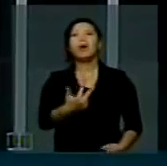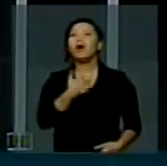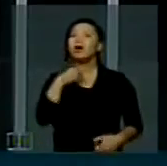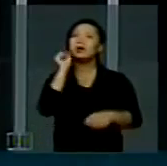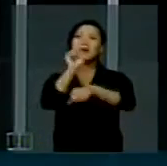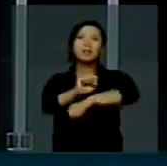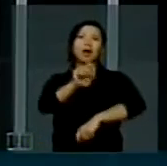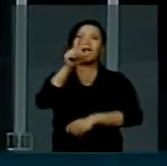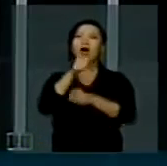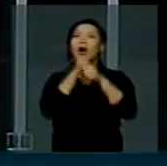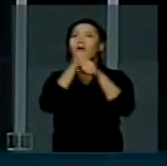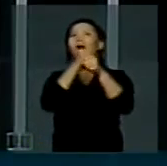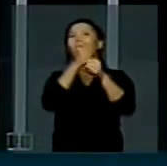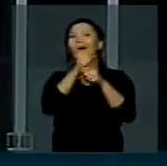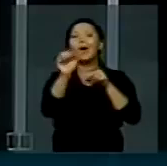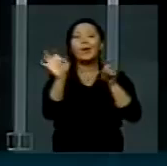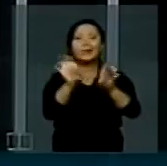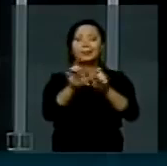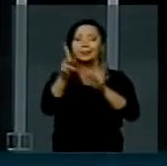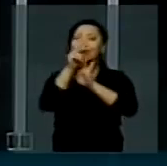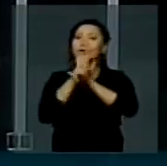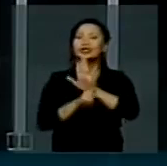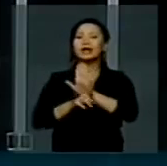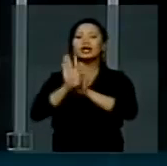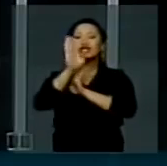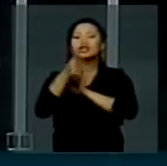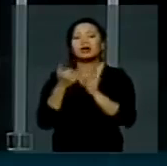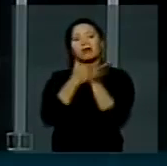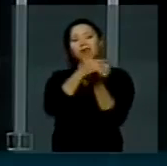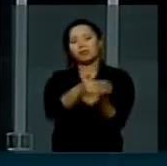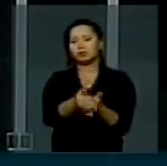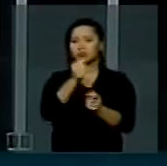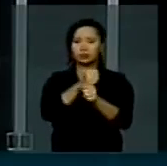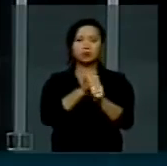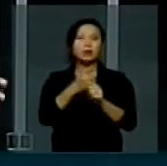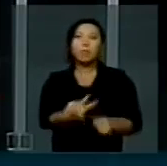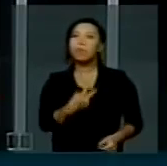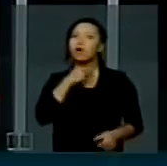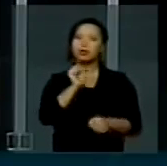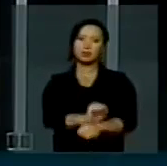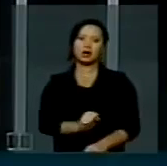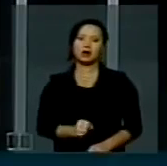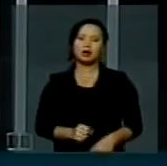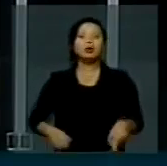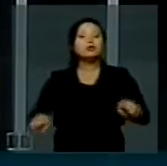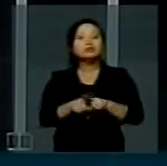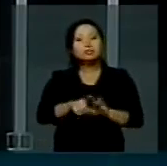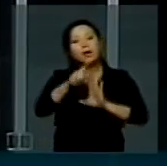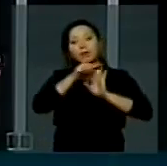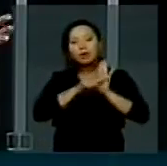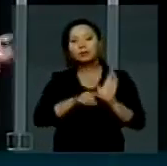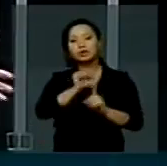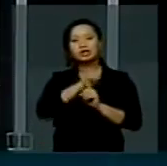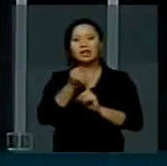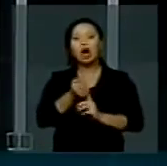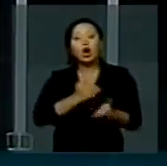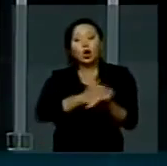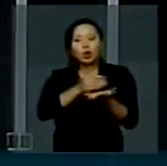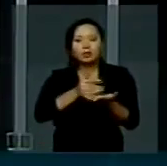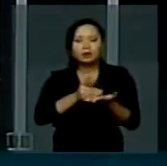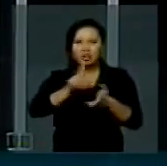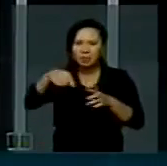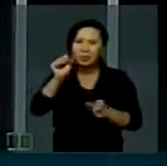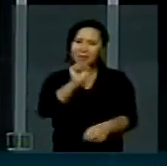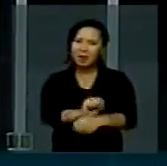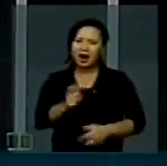paralisarmos aqueles projetos, aquelas obras que já estão em execução, bem como os programas sociais. Nós não podemos paralisar